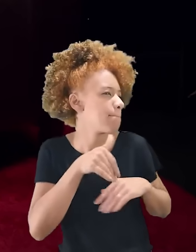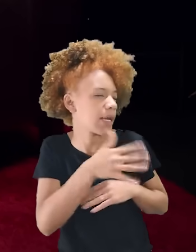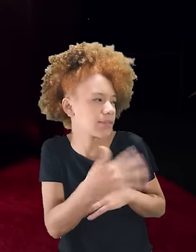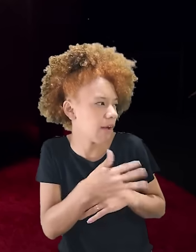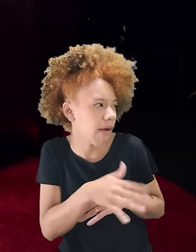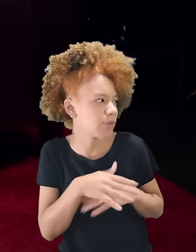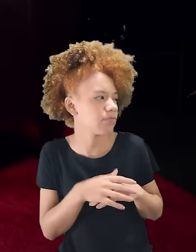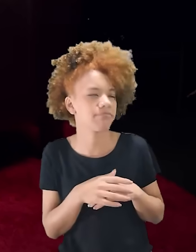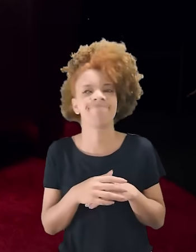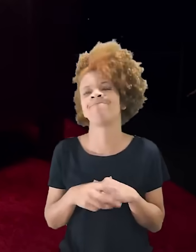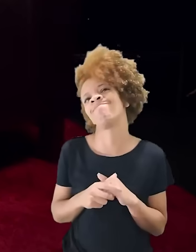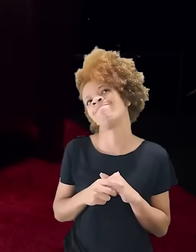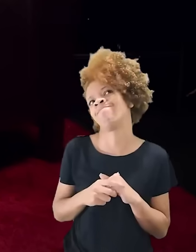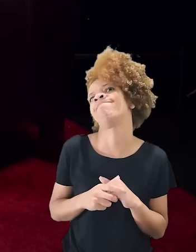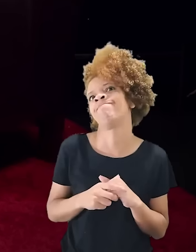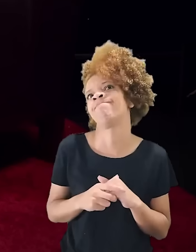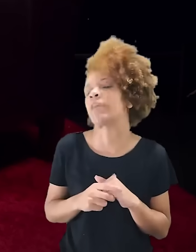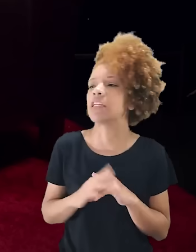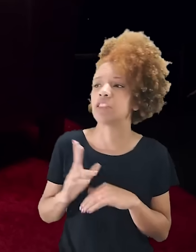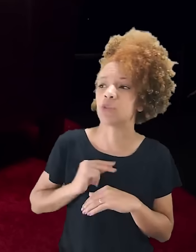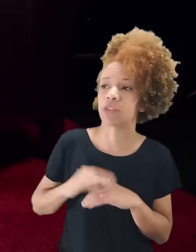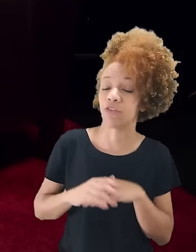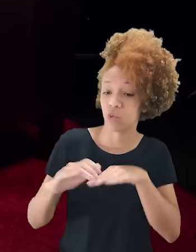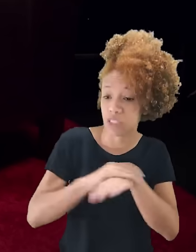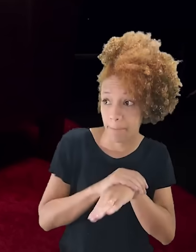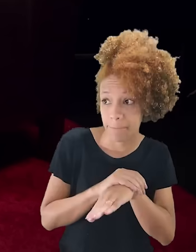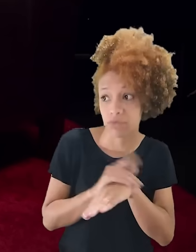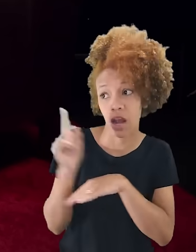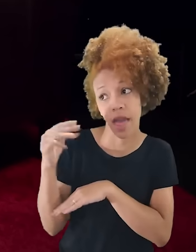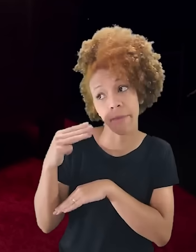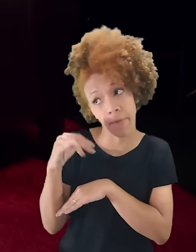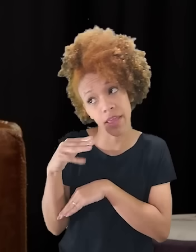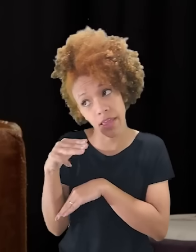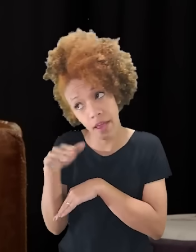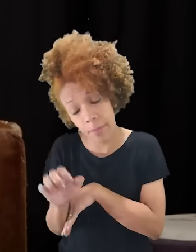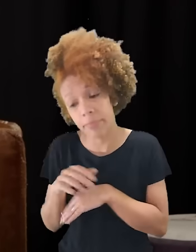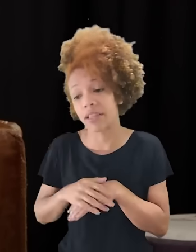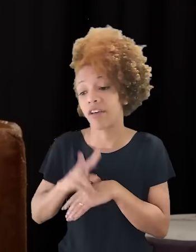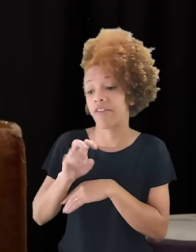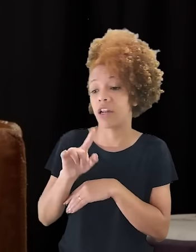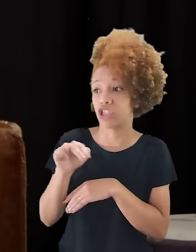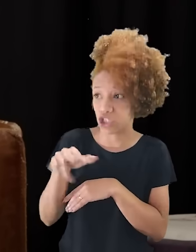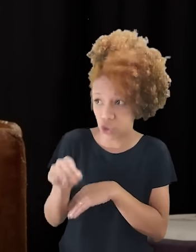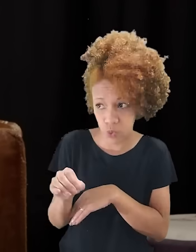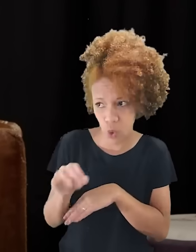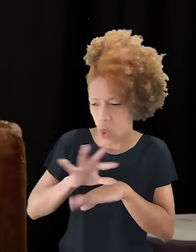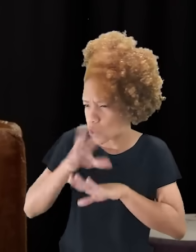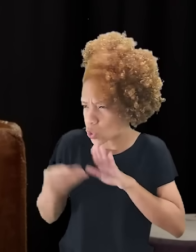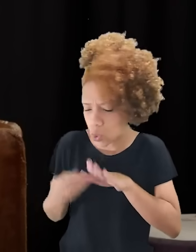galera ai nossa uma que a galera surtou foi um sapato que eu comprei em Miami até da Valentino ele é inteiro de